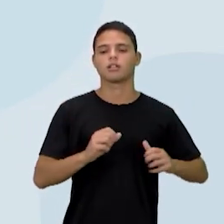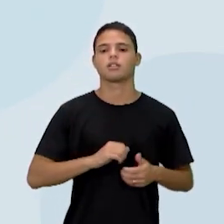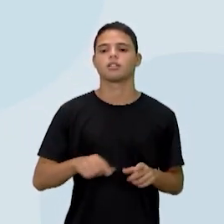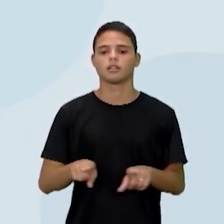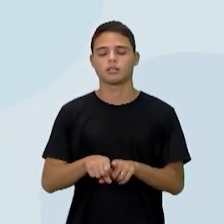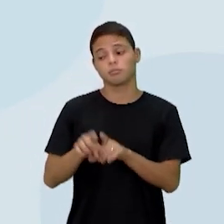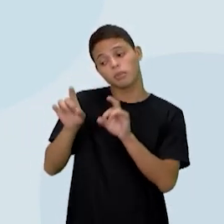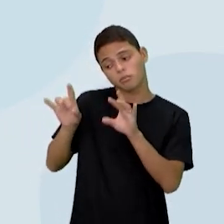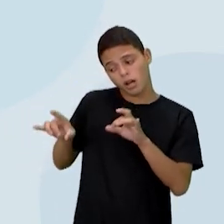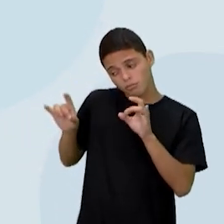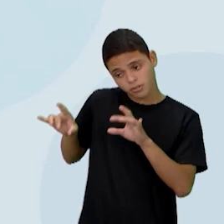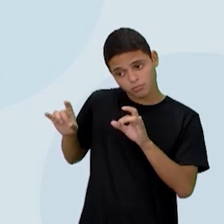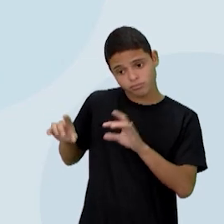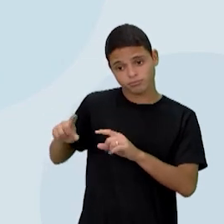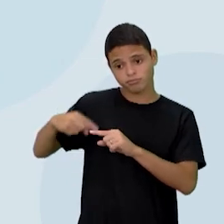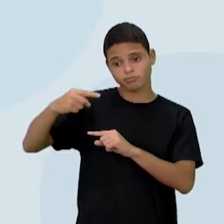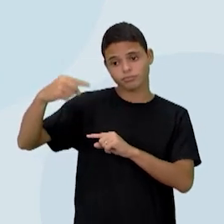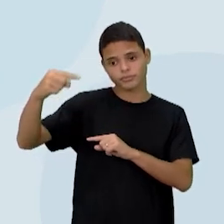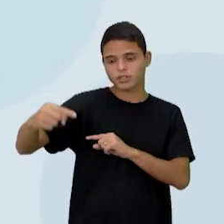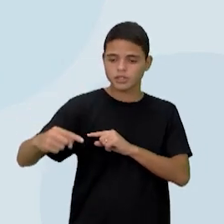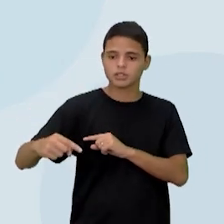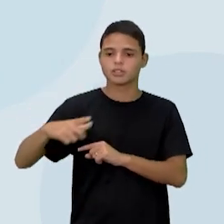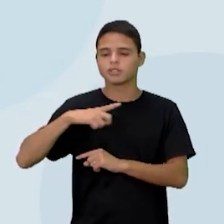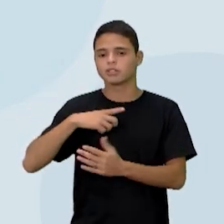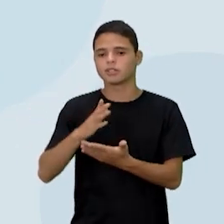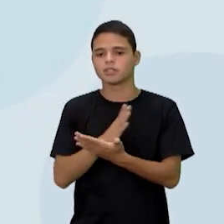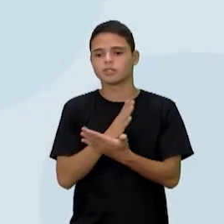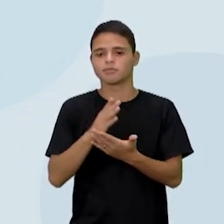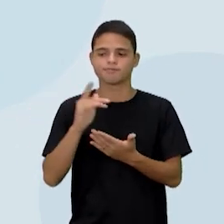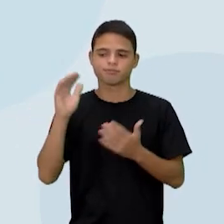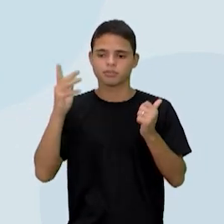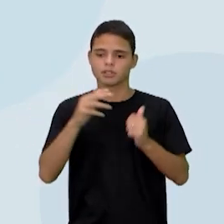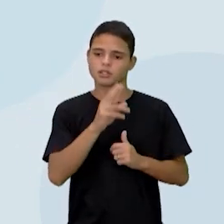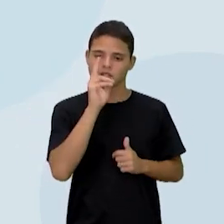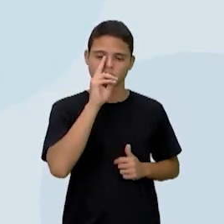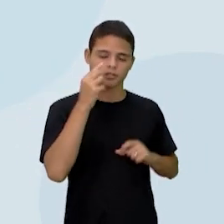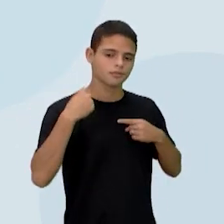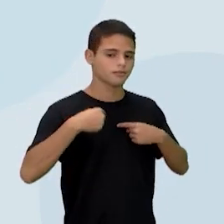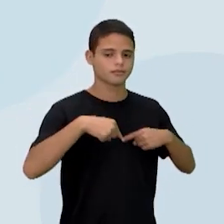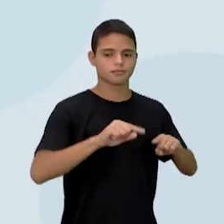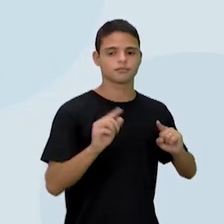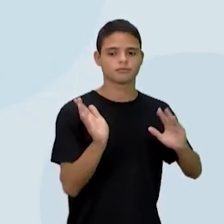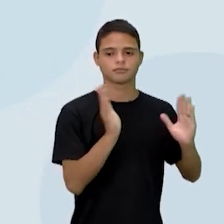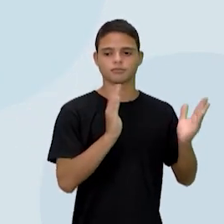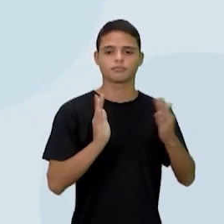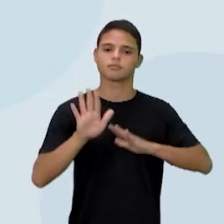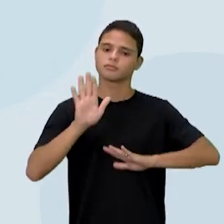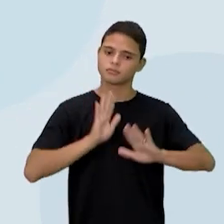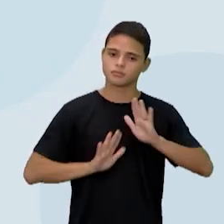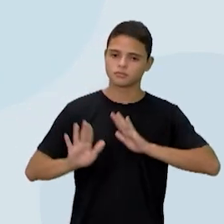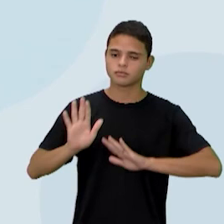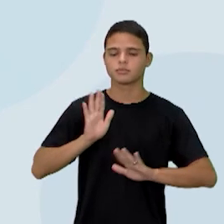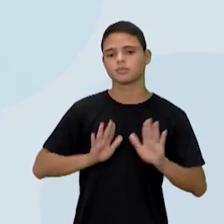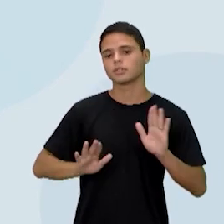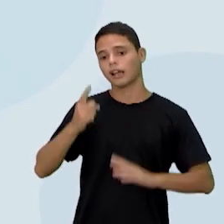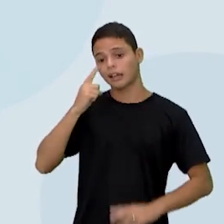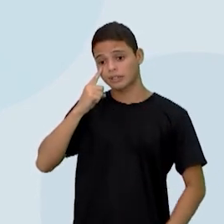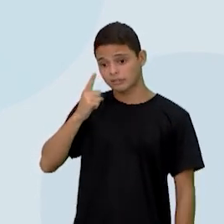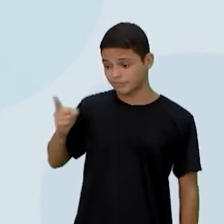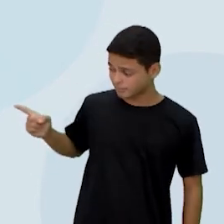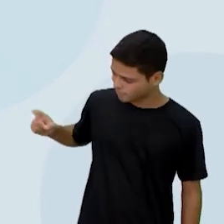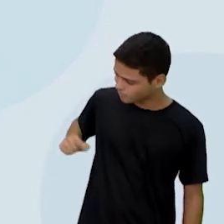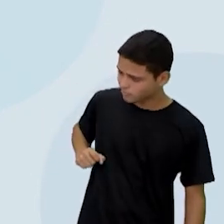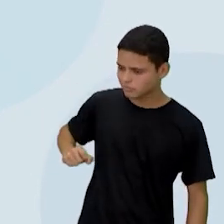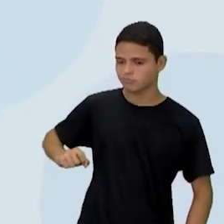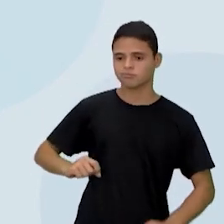lixo produzido após o consumo também se torna poluente e agressivo ao meio ambiente. Então, cuidado quando aparecer esse negócio de Black Friday, comprar coisa